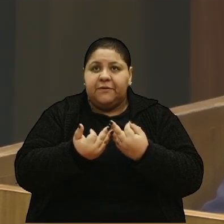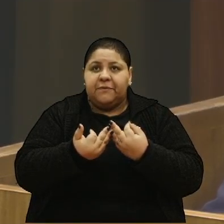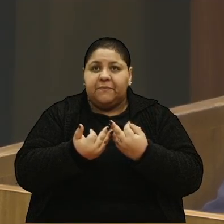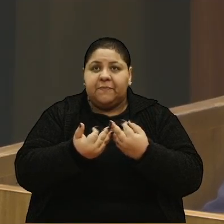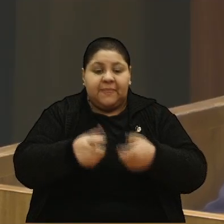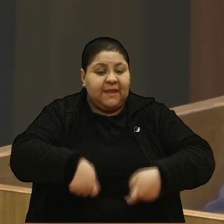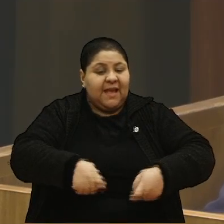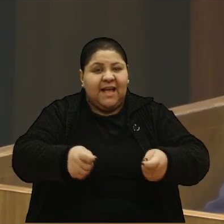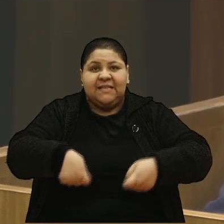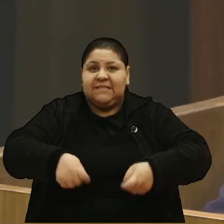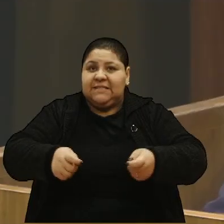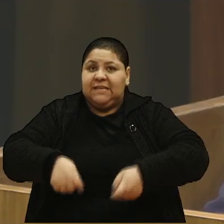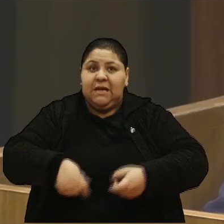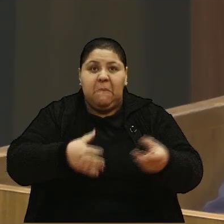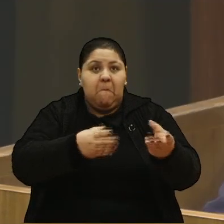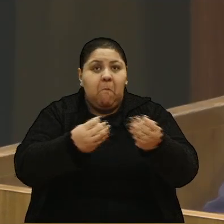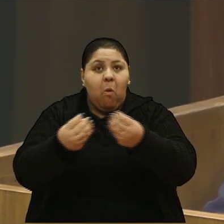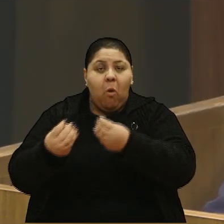Gastei o que eu não tinha,